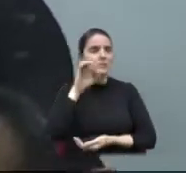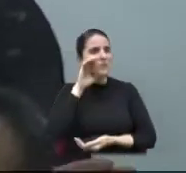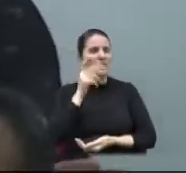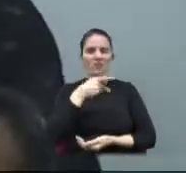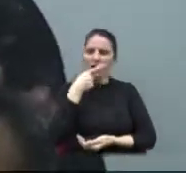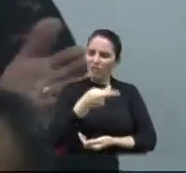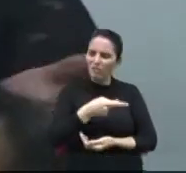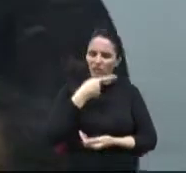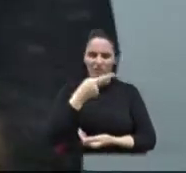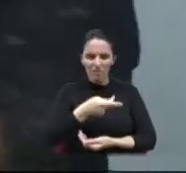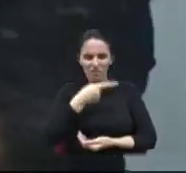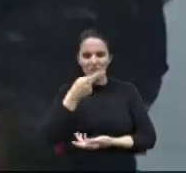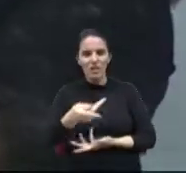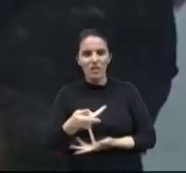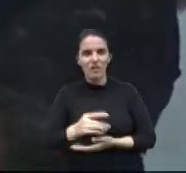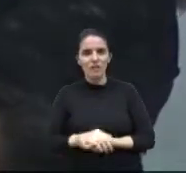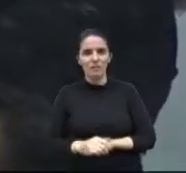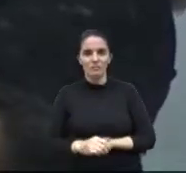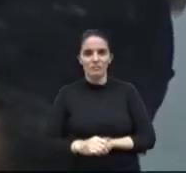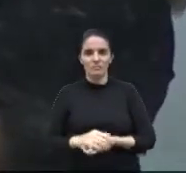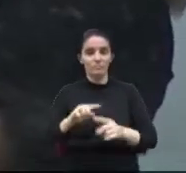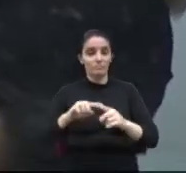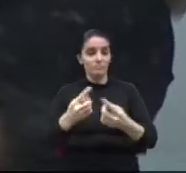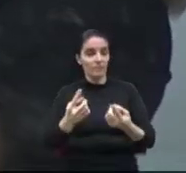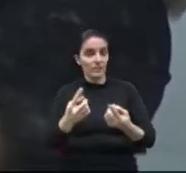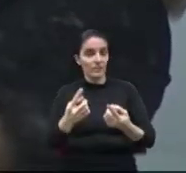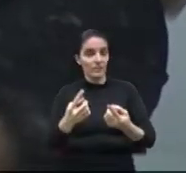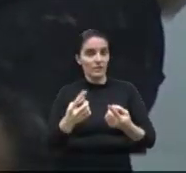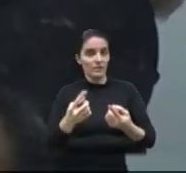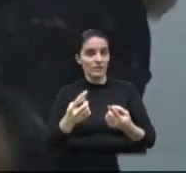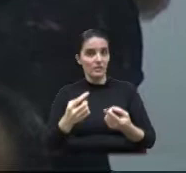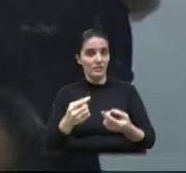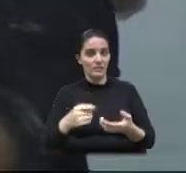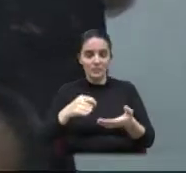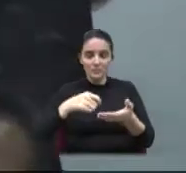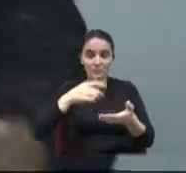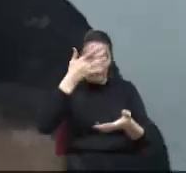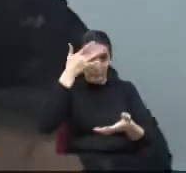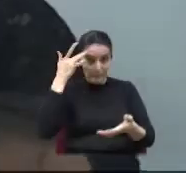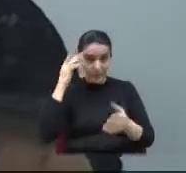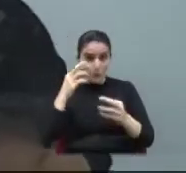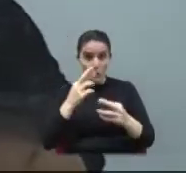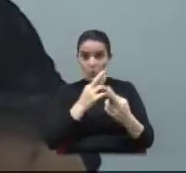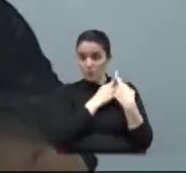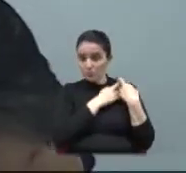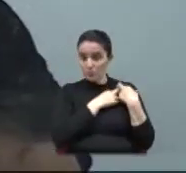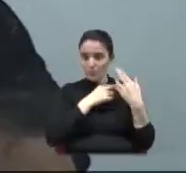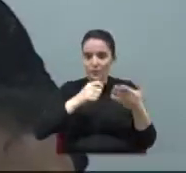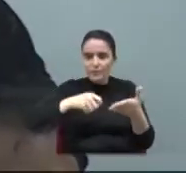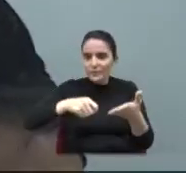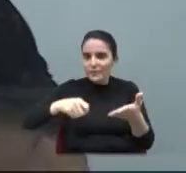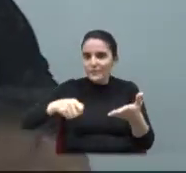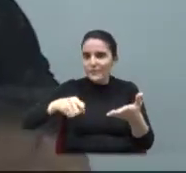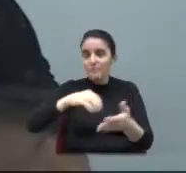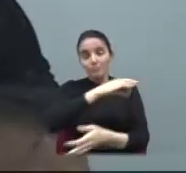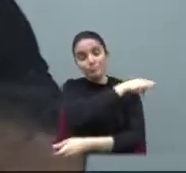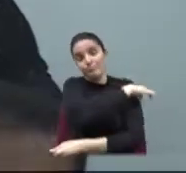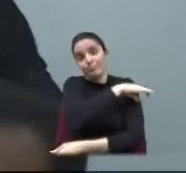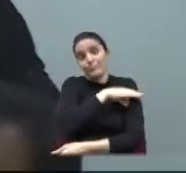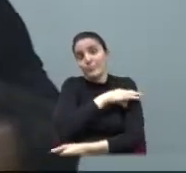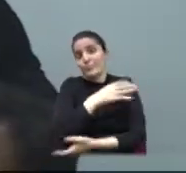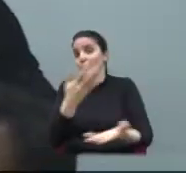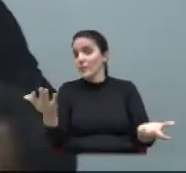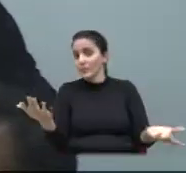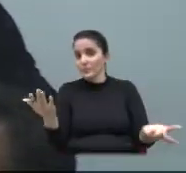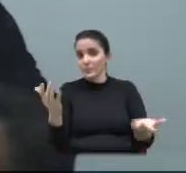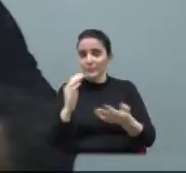aqui, mas quem assina? Mas quem assina? Mas quem assina é o prefeito. Quem